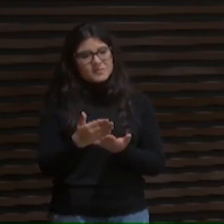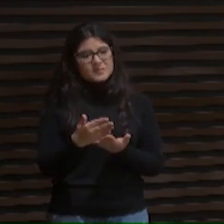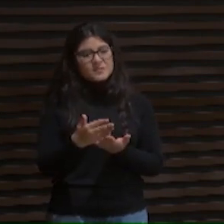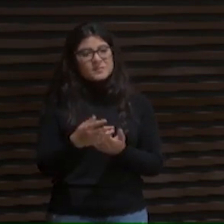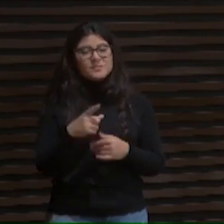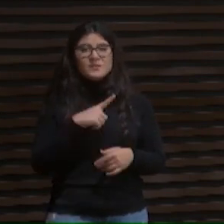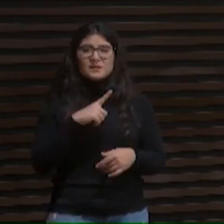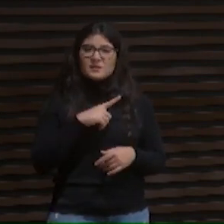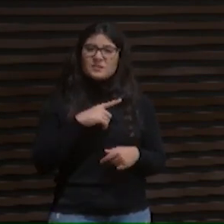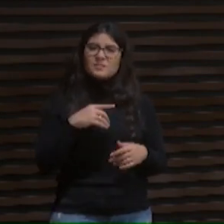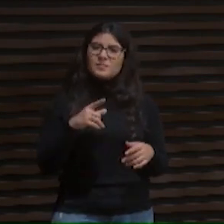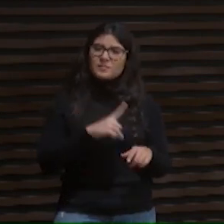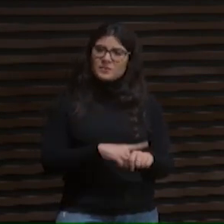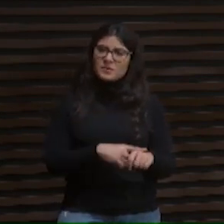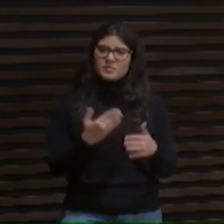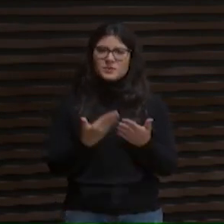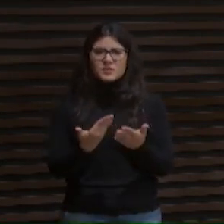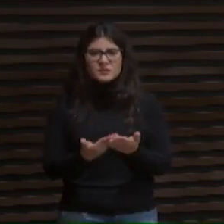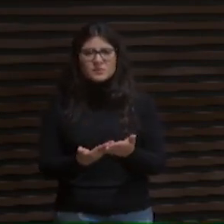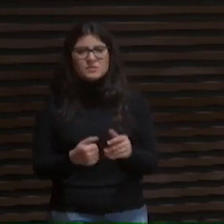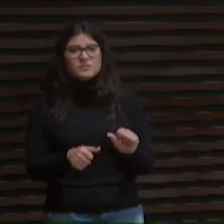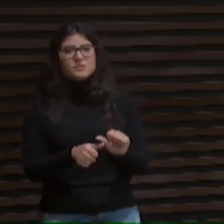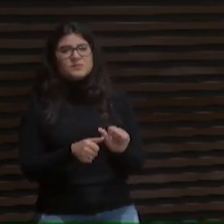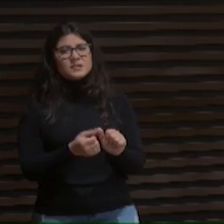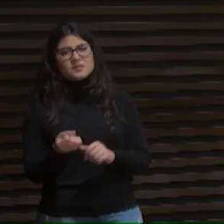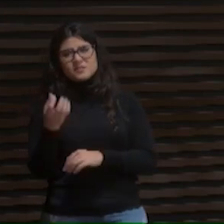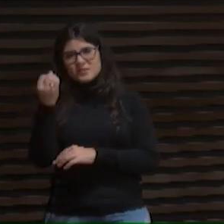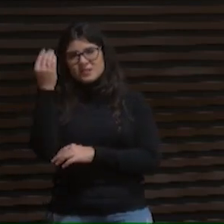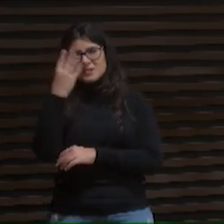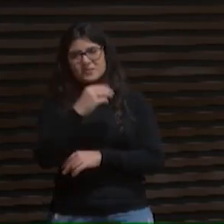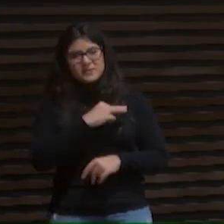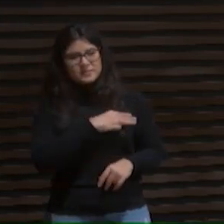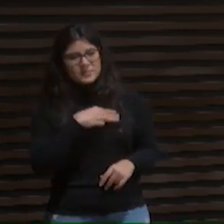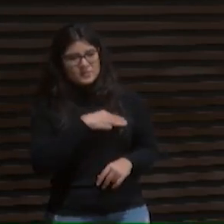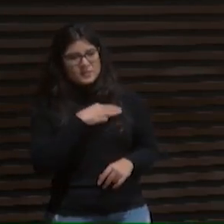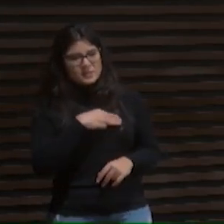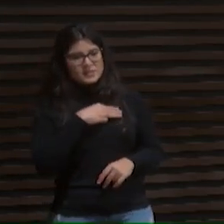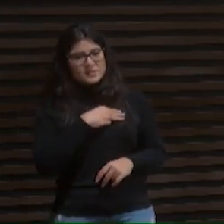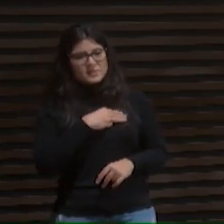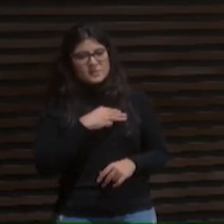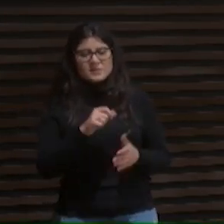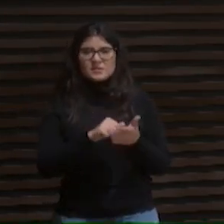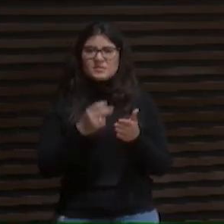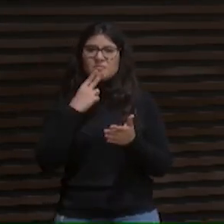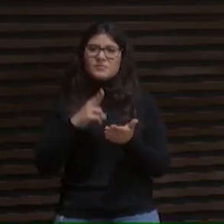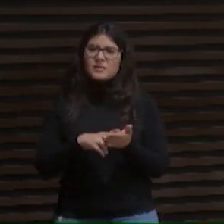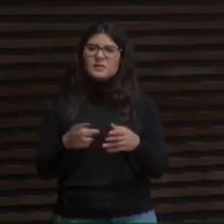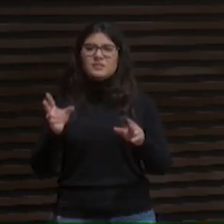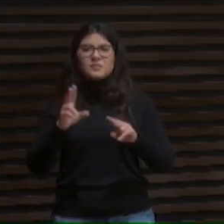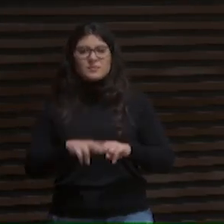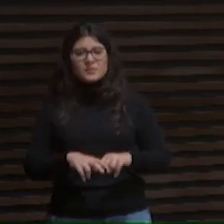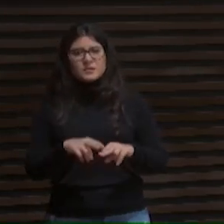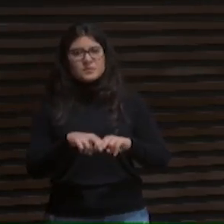Teve um tempo de estudo, fez viagens missionárias, escreveu cartas, esteve preso por causa